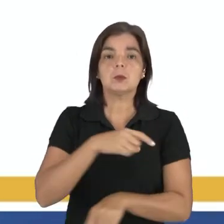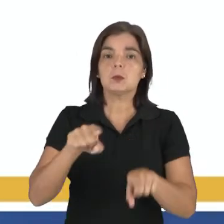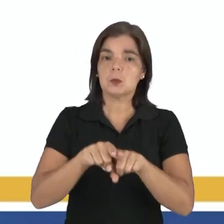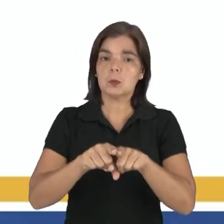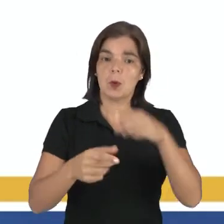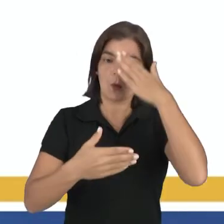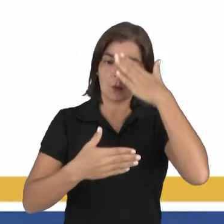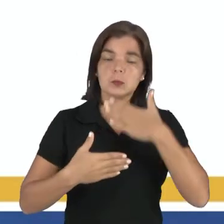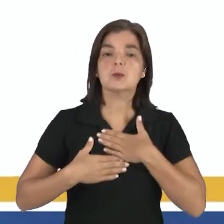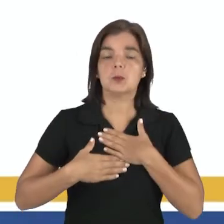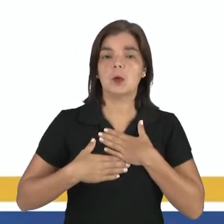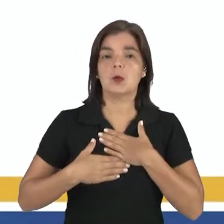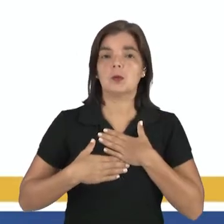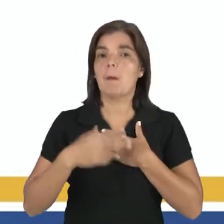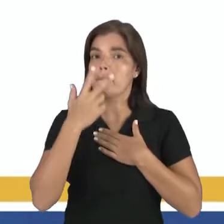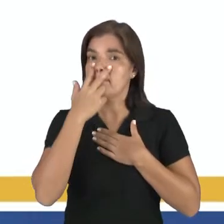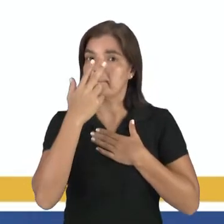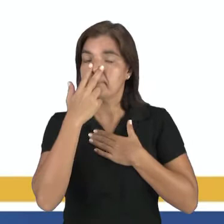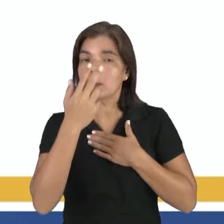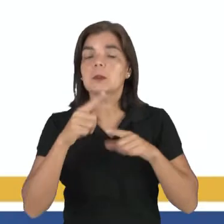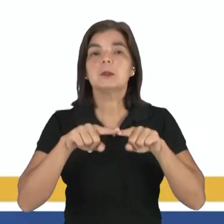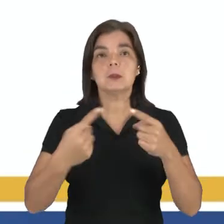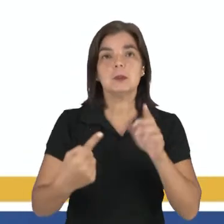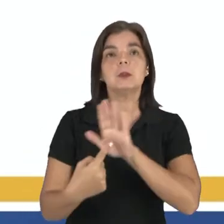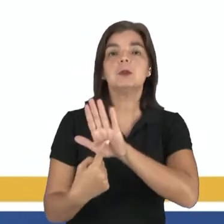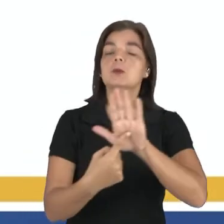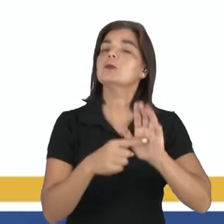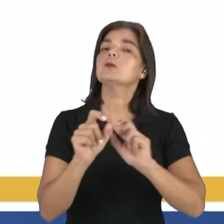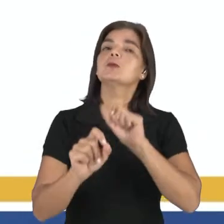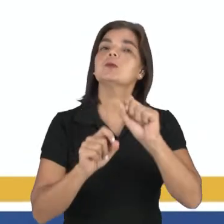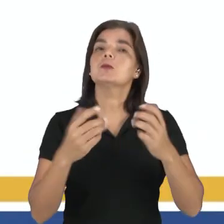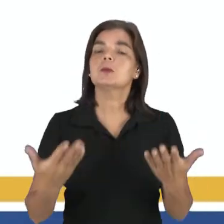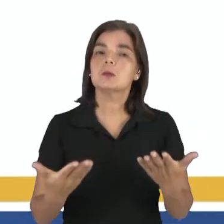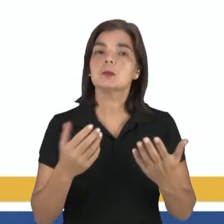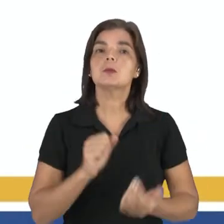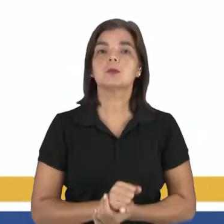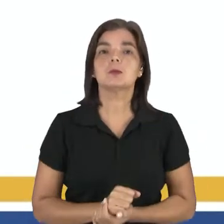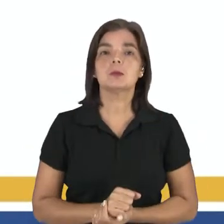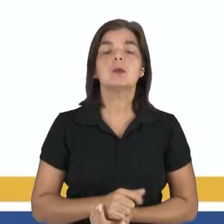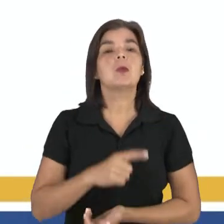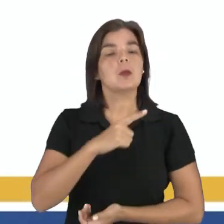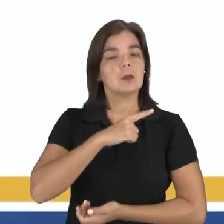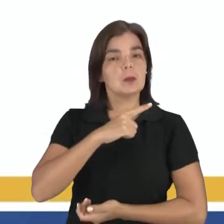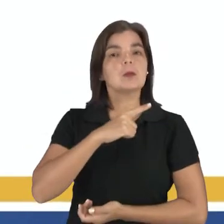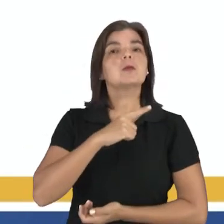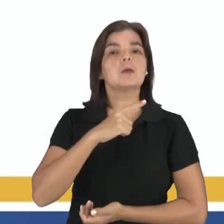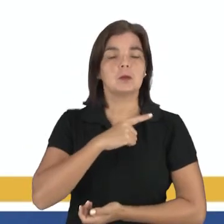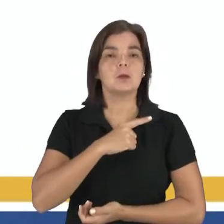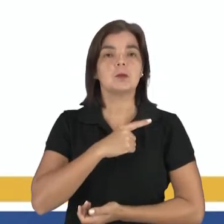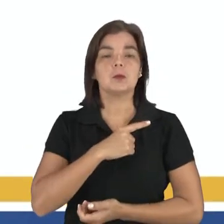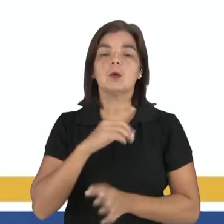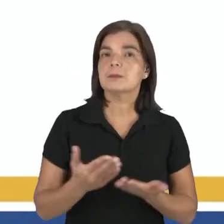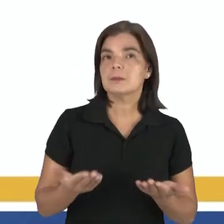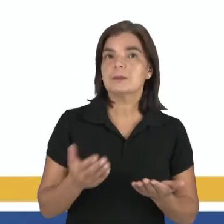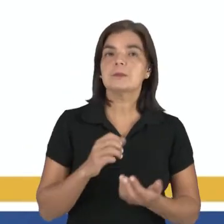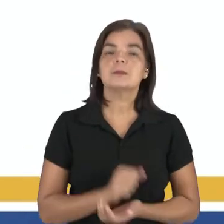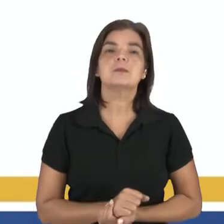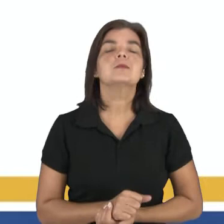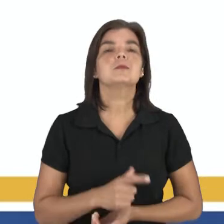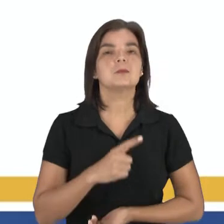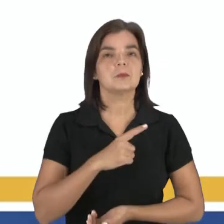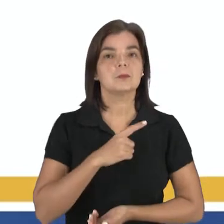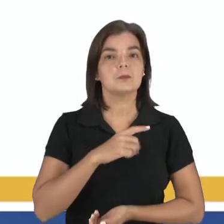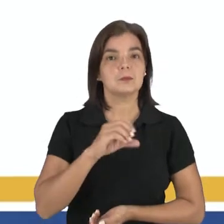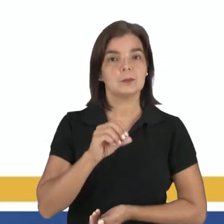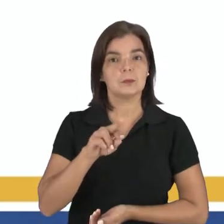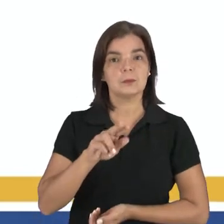anatomia similar, ou seja, parecida, e evidenciam que houve um ancestral em comum. Existem